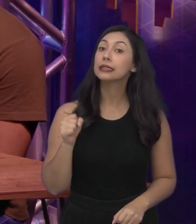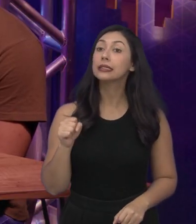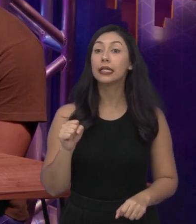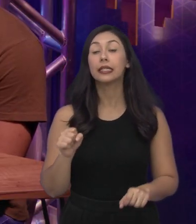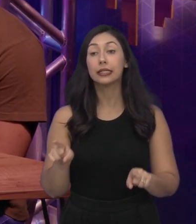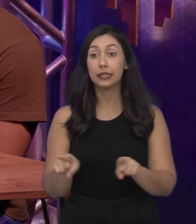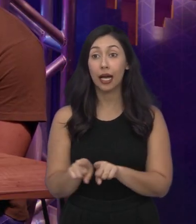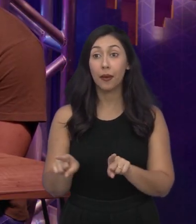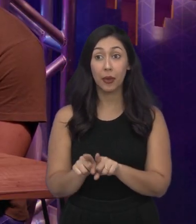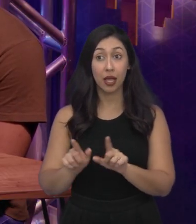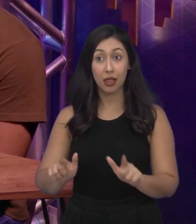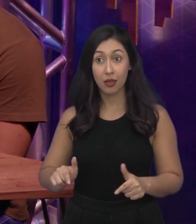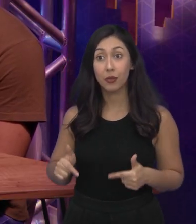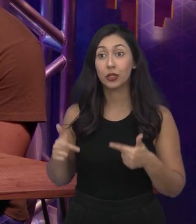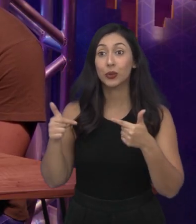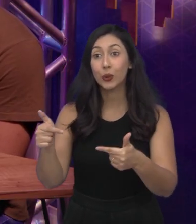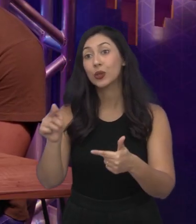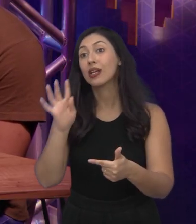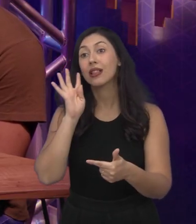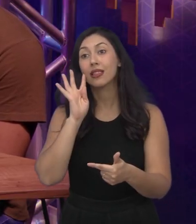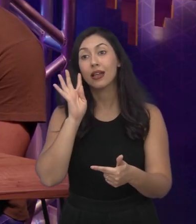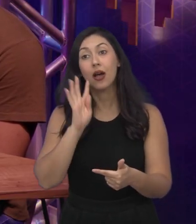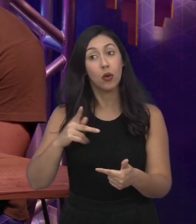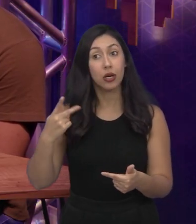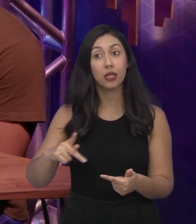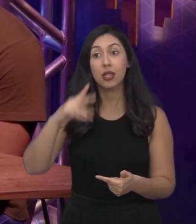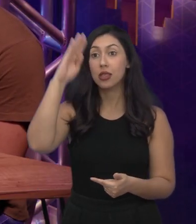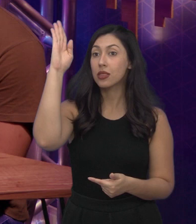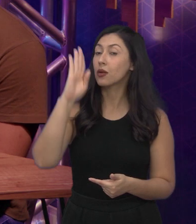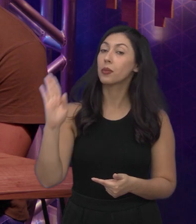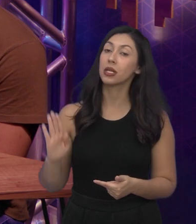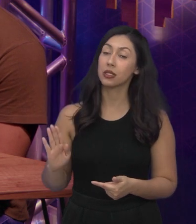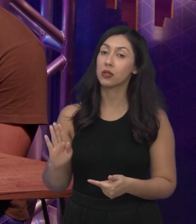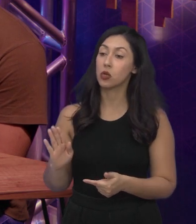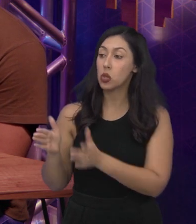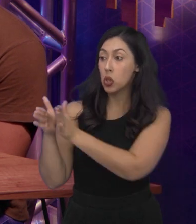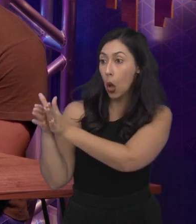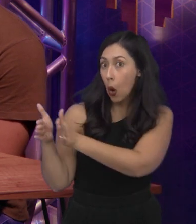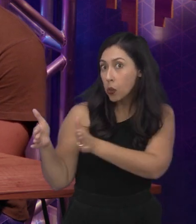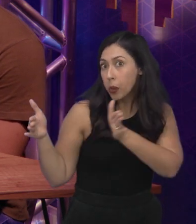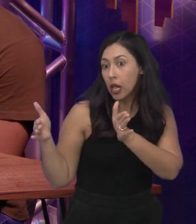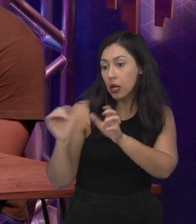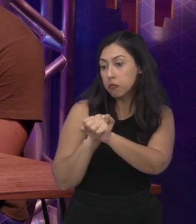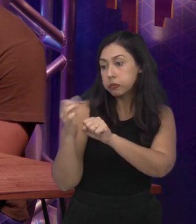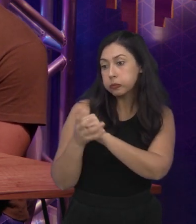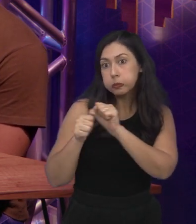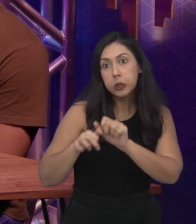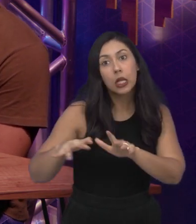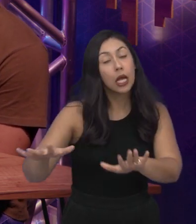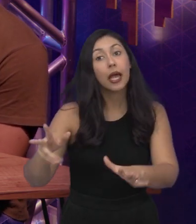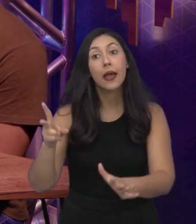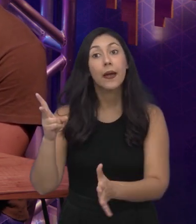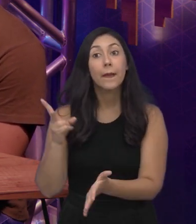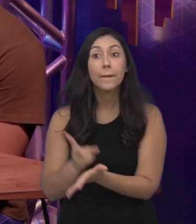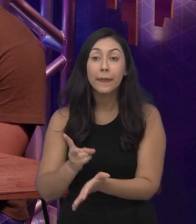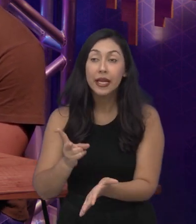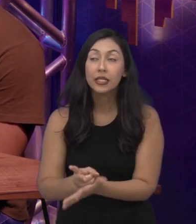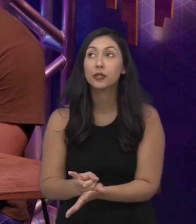que uma ação legal também que teve aqui no Brasil durante a pandemia foi que mesmo os